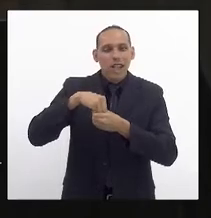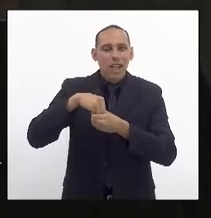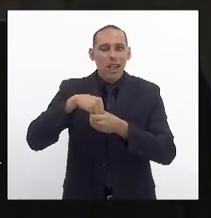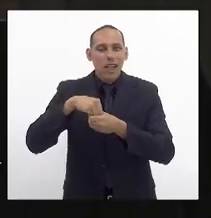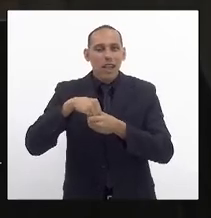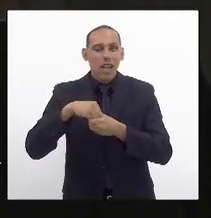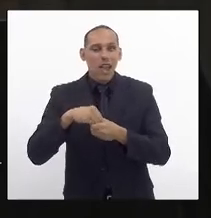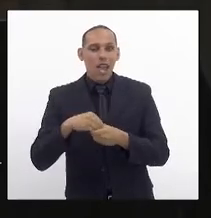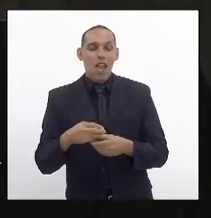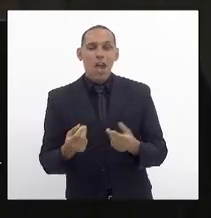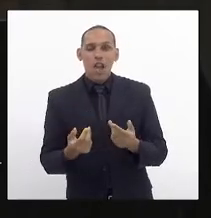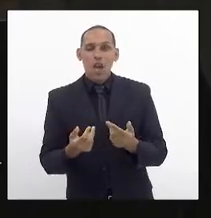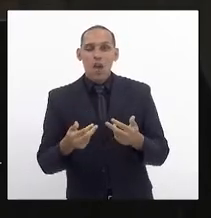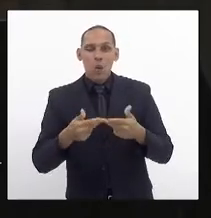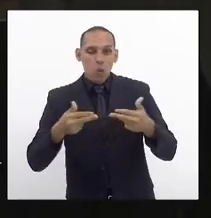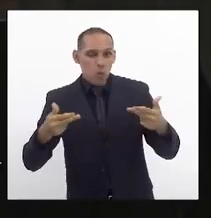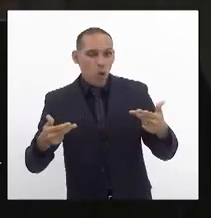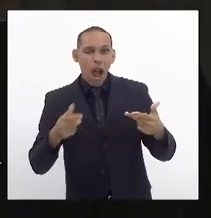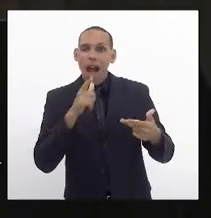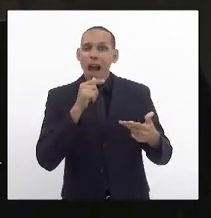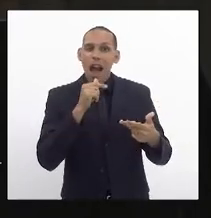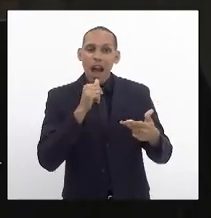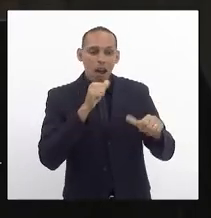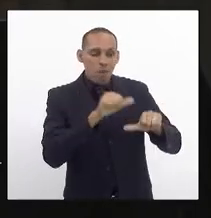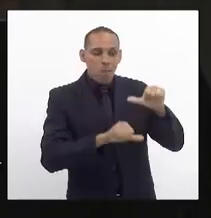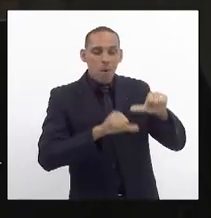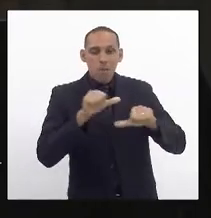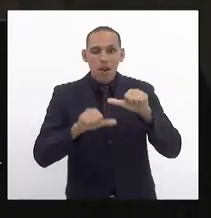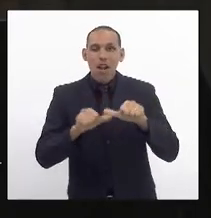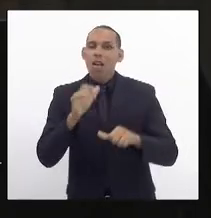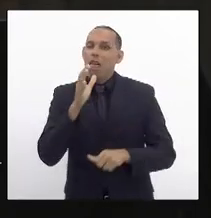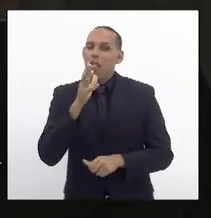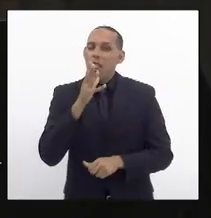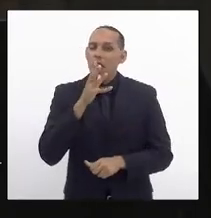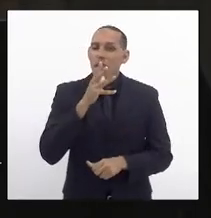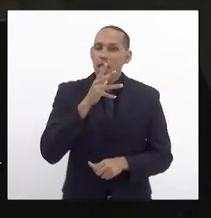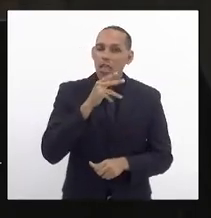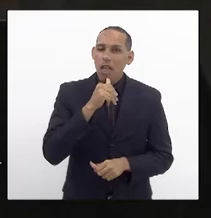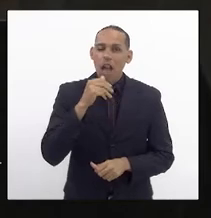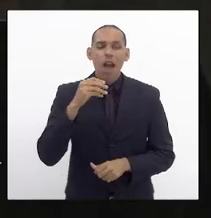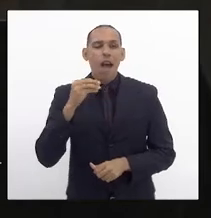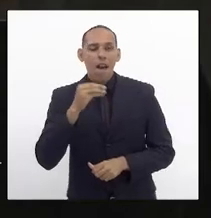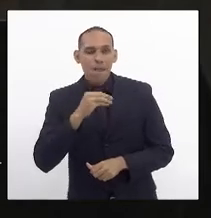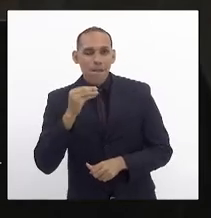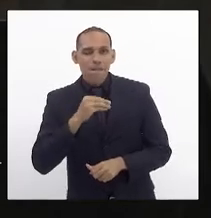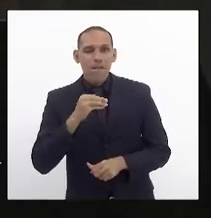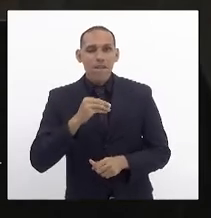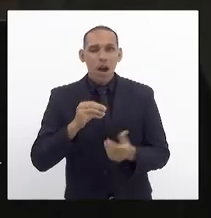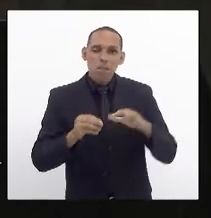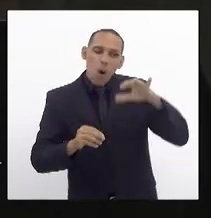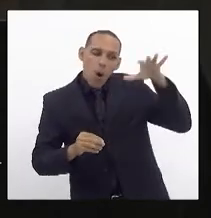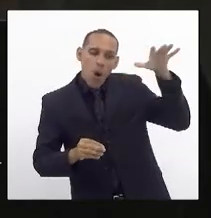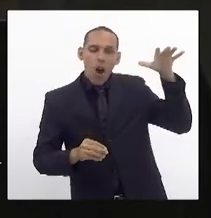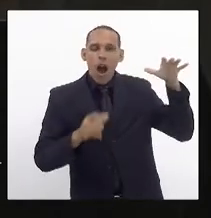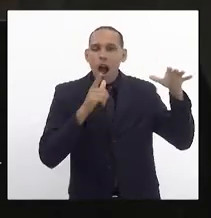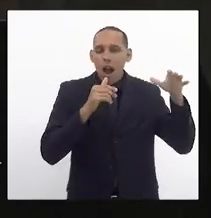da água em água potável são lentos frágeis e muito limitados